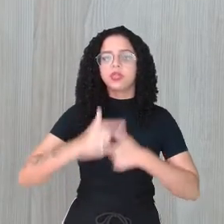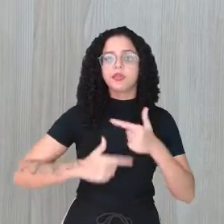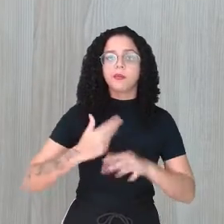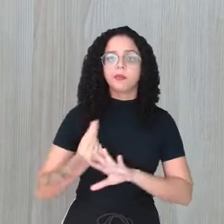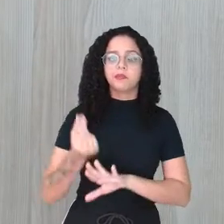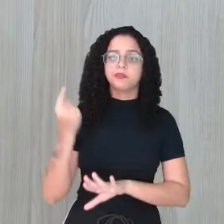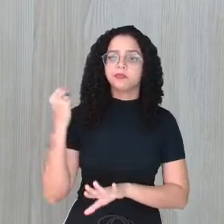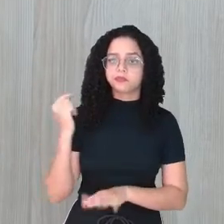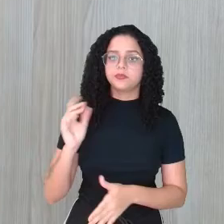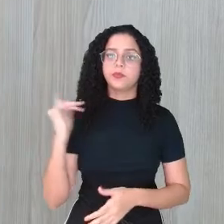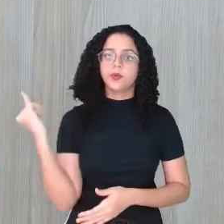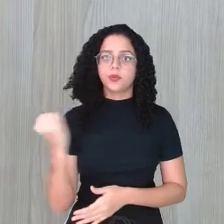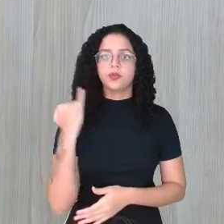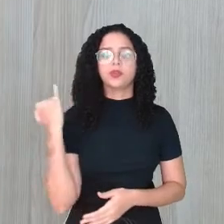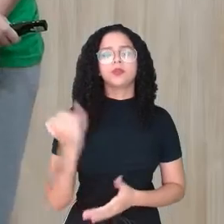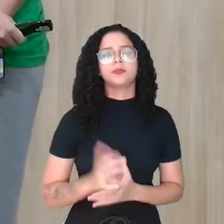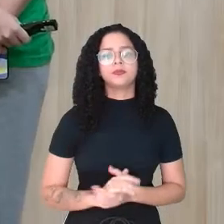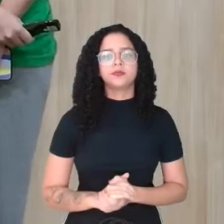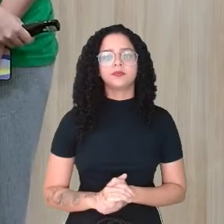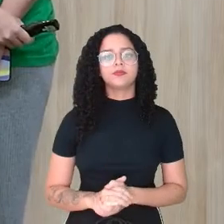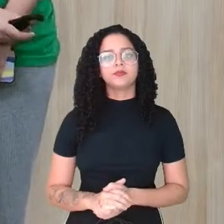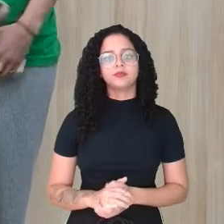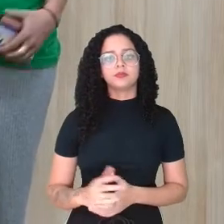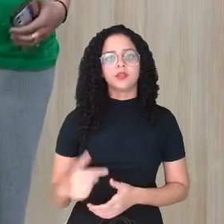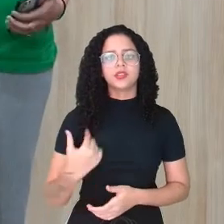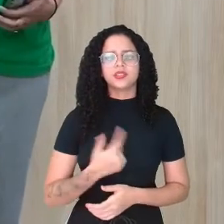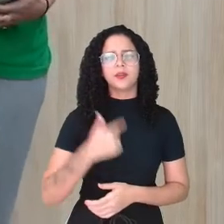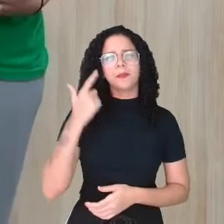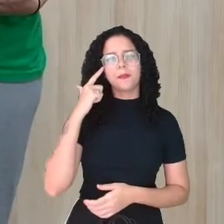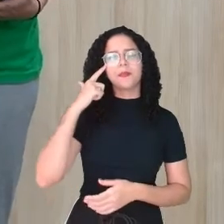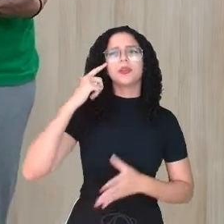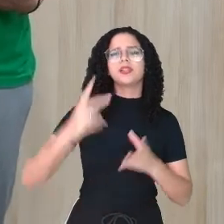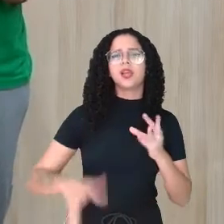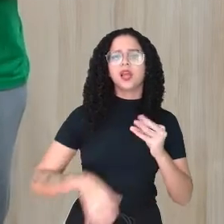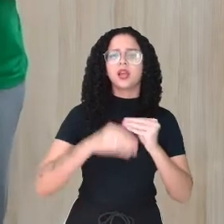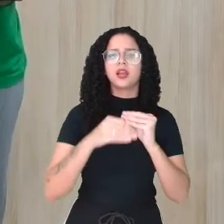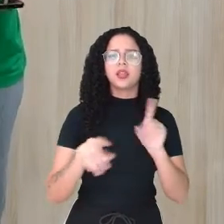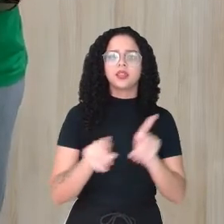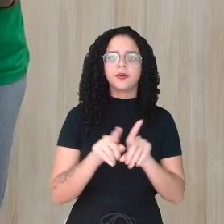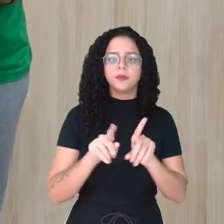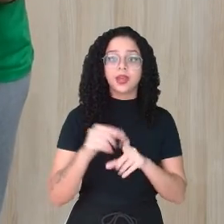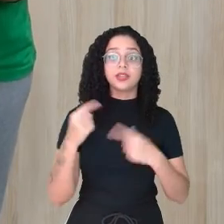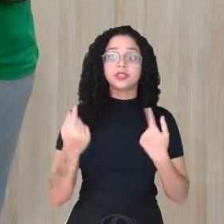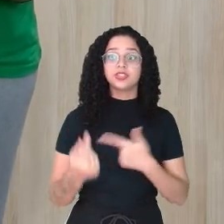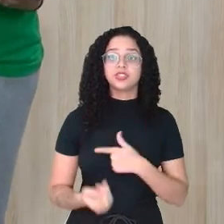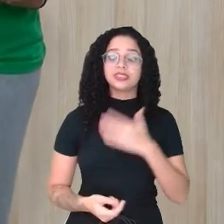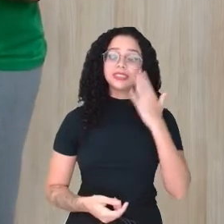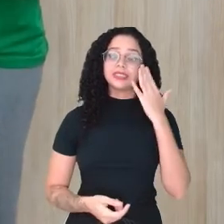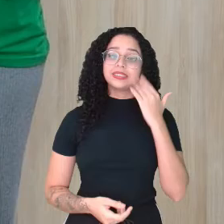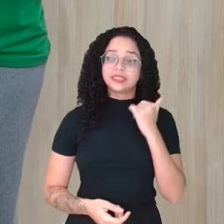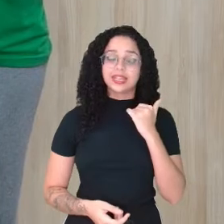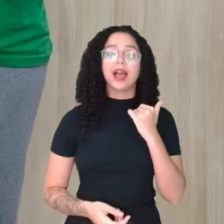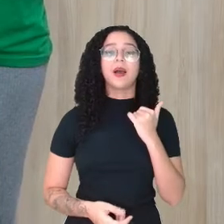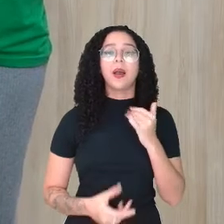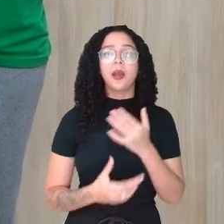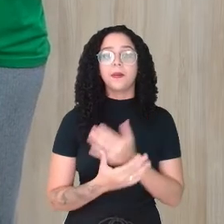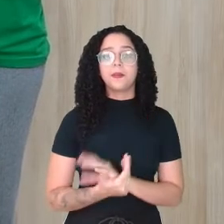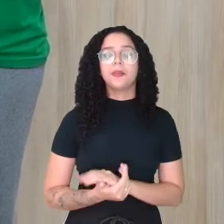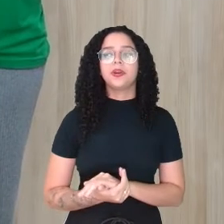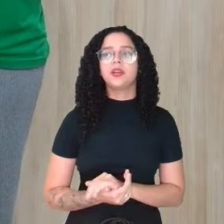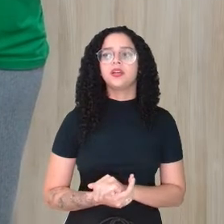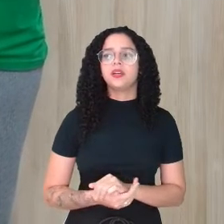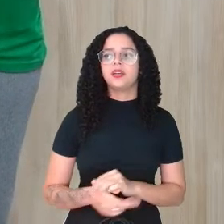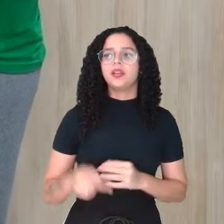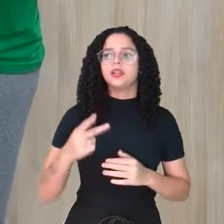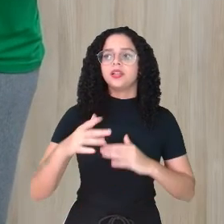tão importante aí. É a gente pensar em agregar, né? E a gente sabe, gente, que muitos